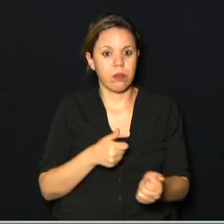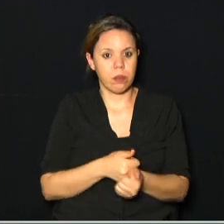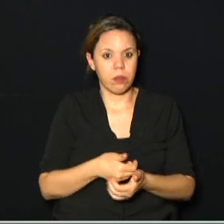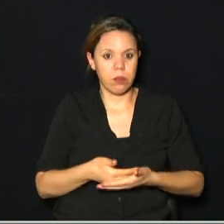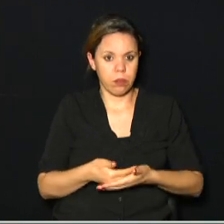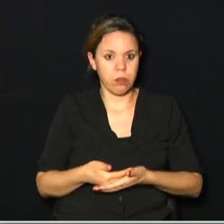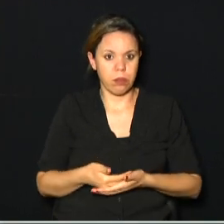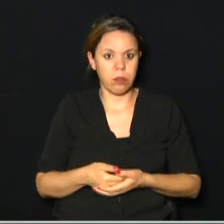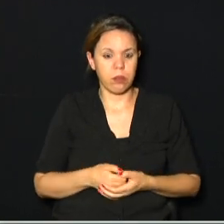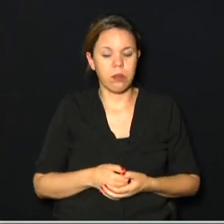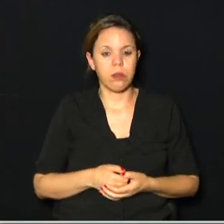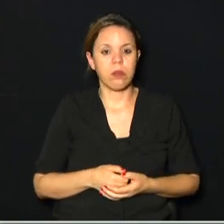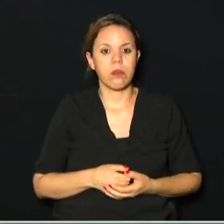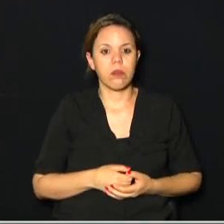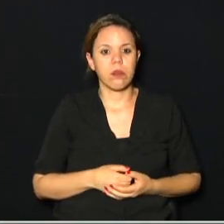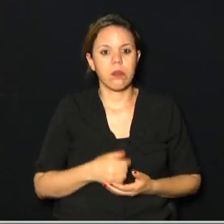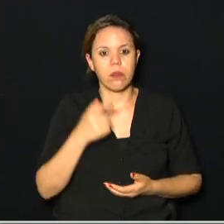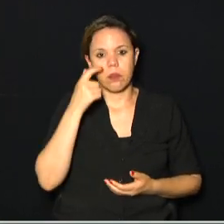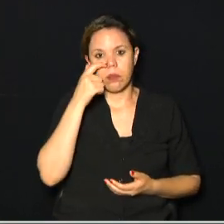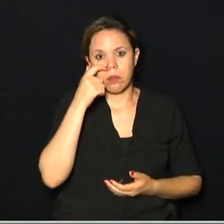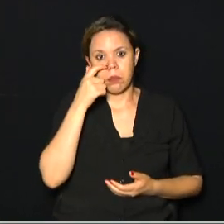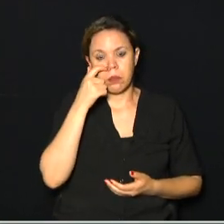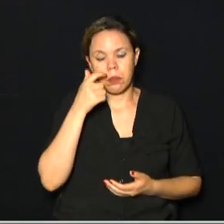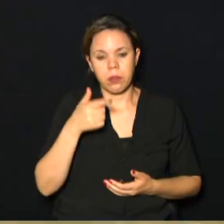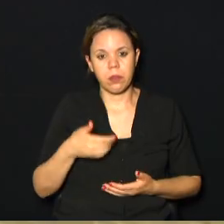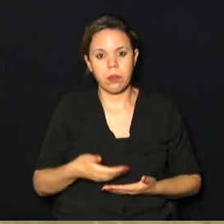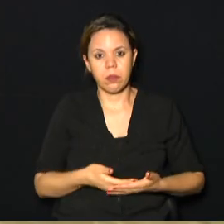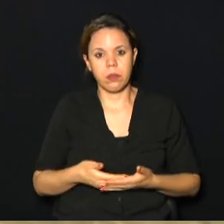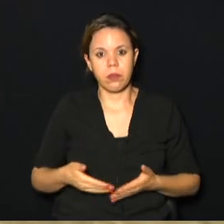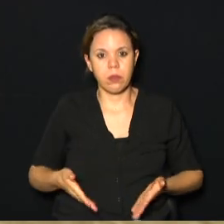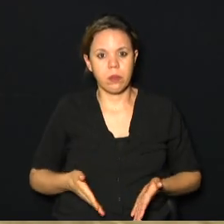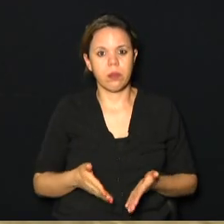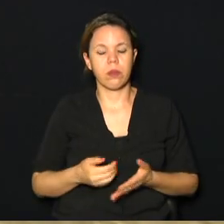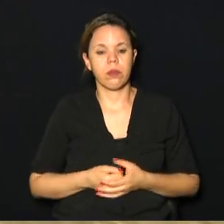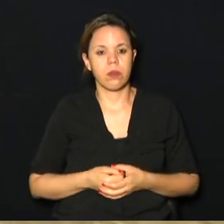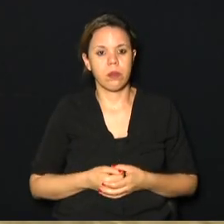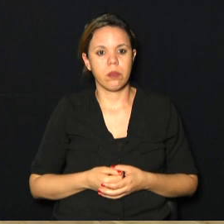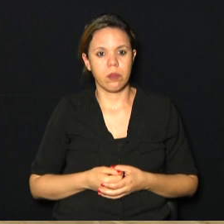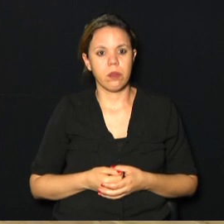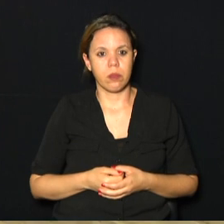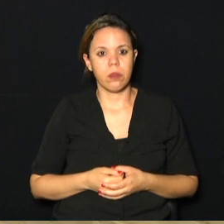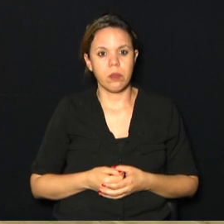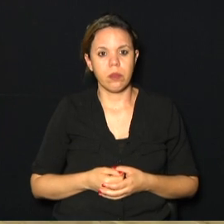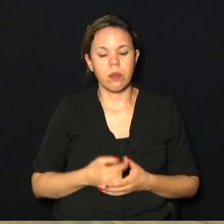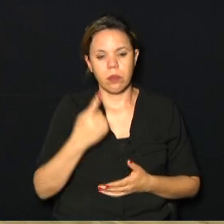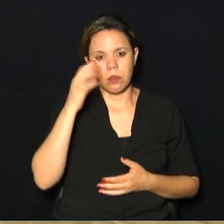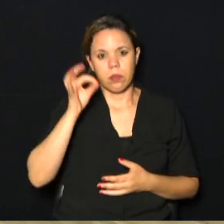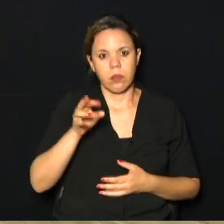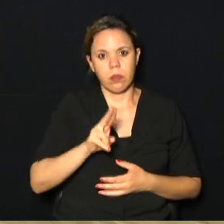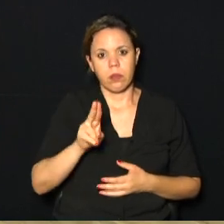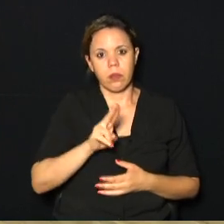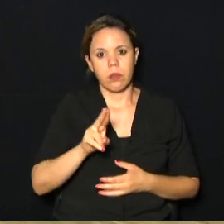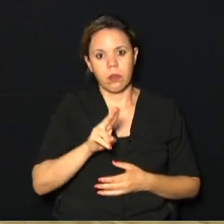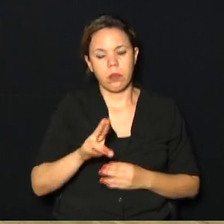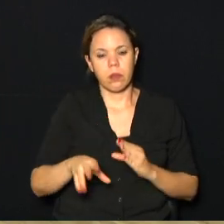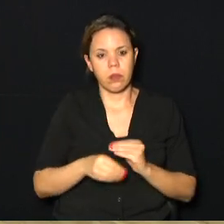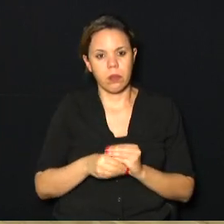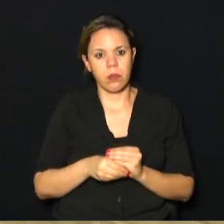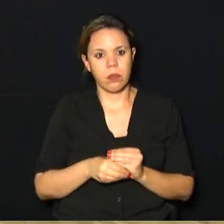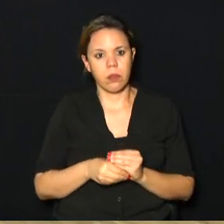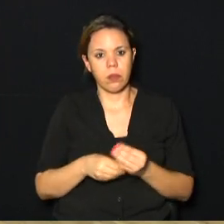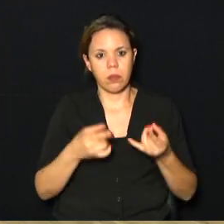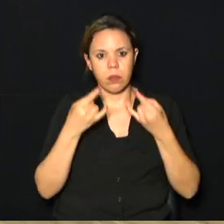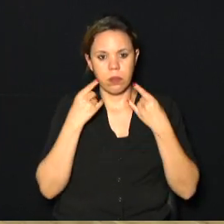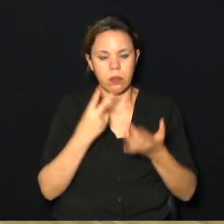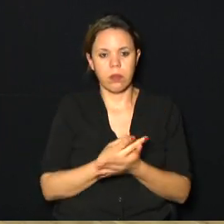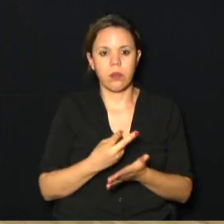próximo do bebê, Agora, tá? O ideal é recém-nascido, desculpa, doutora, pode concluir. o ideal é que use mesmo e que mantenha essa máscara